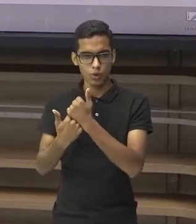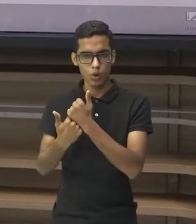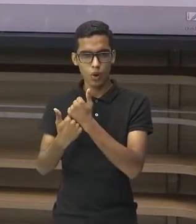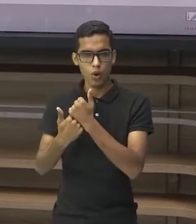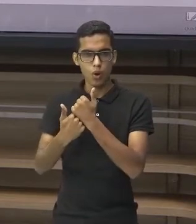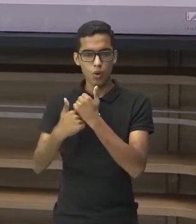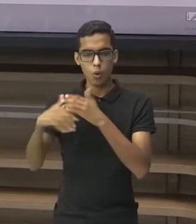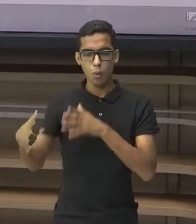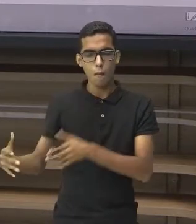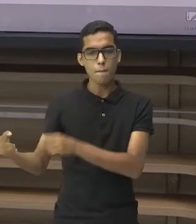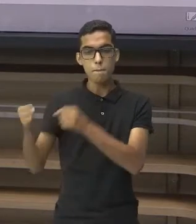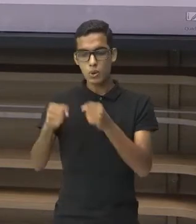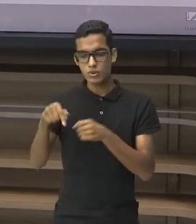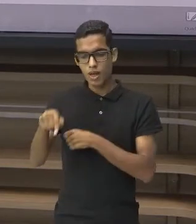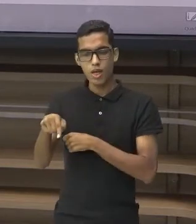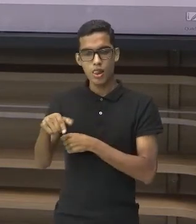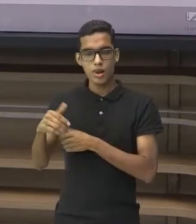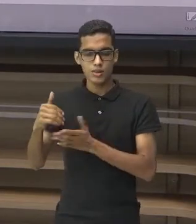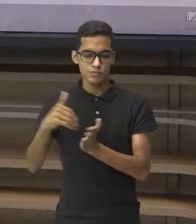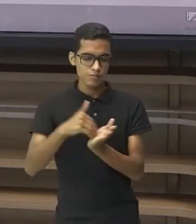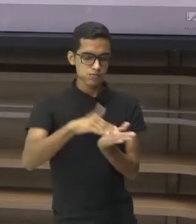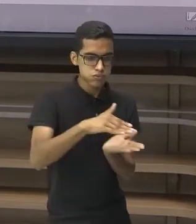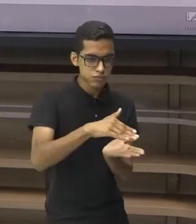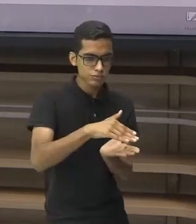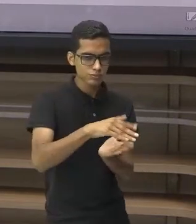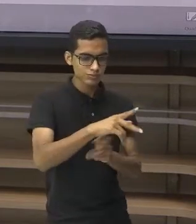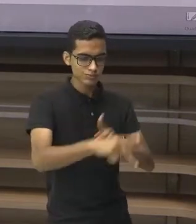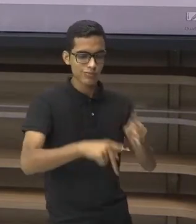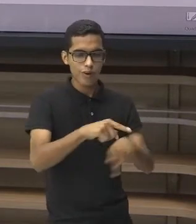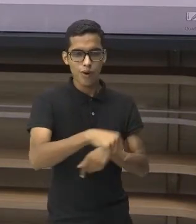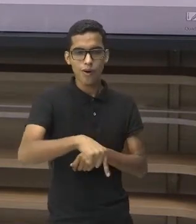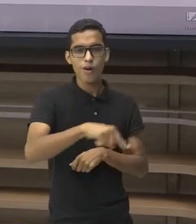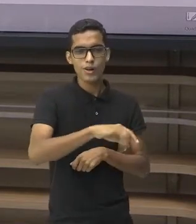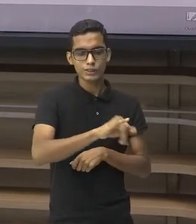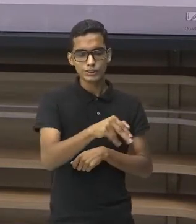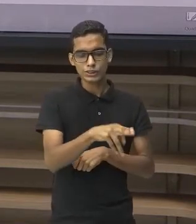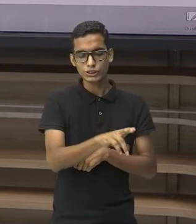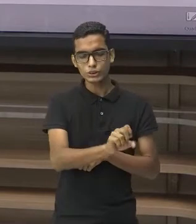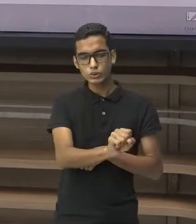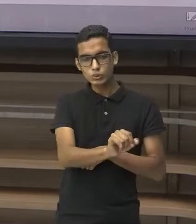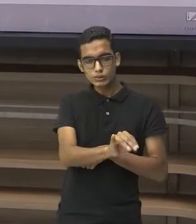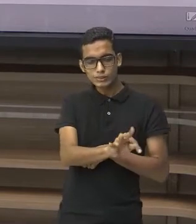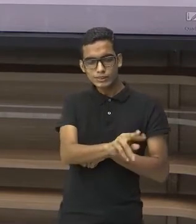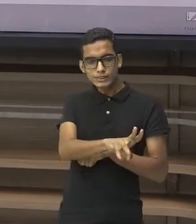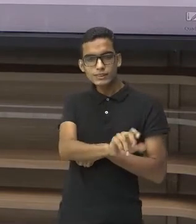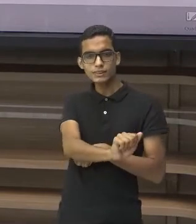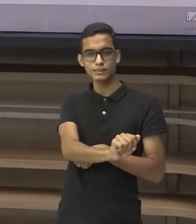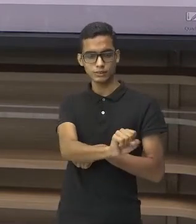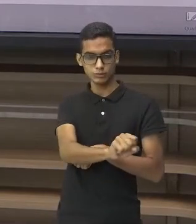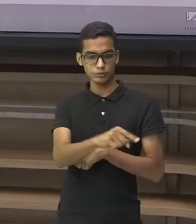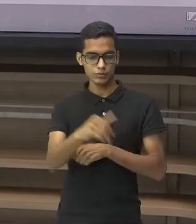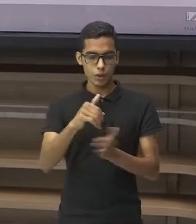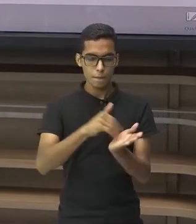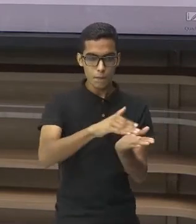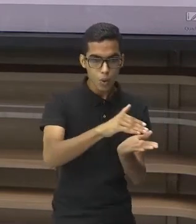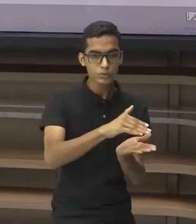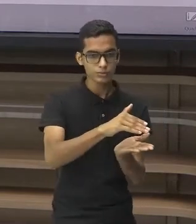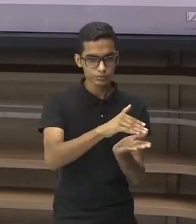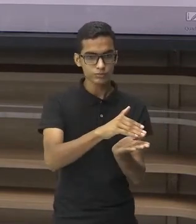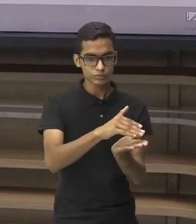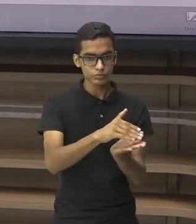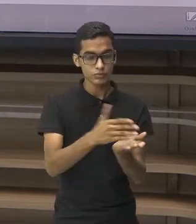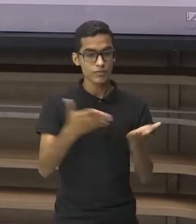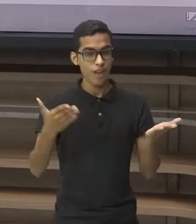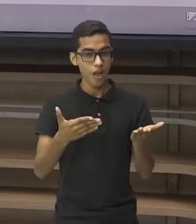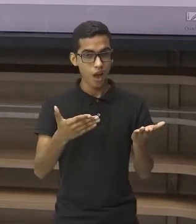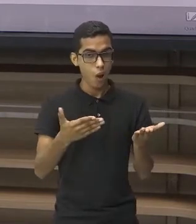pombalinas, ele expulsa os jesuítas, diz o seguinte, a partir de agora, o indígena não vai ser